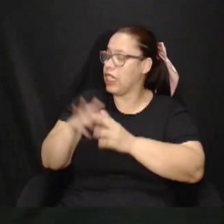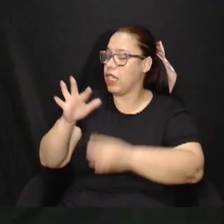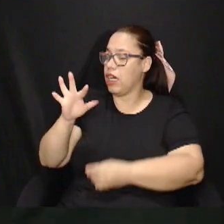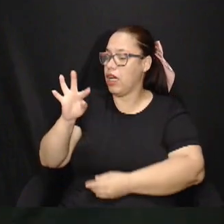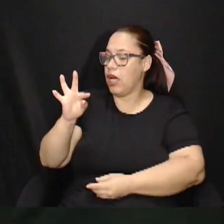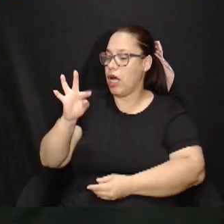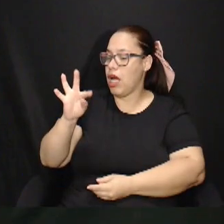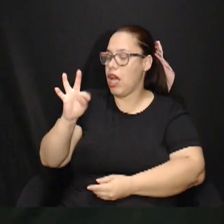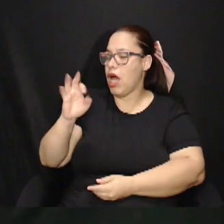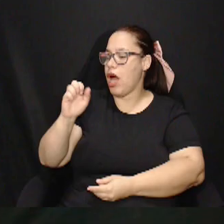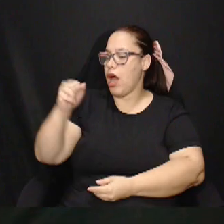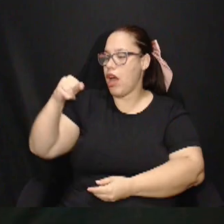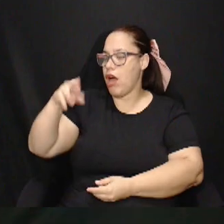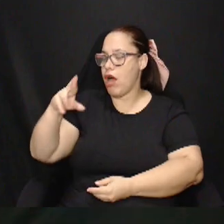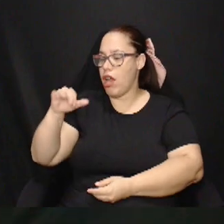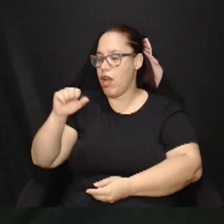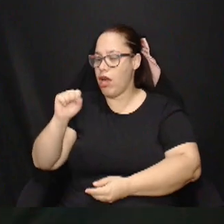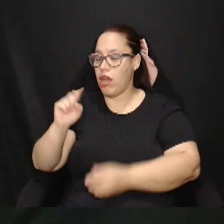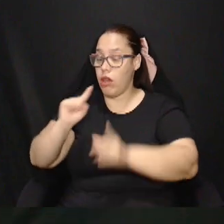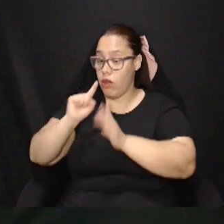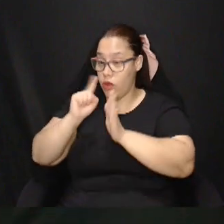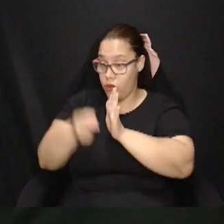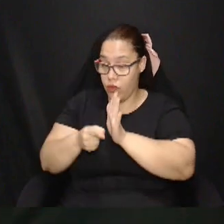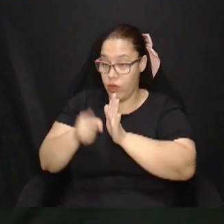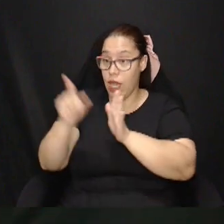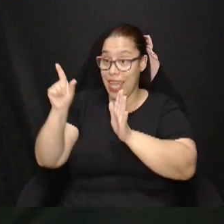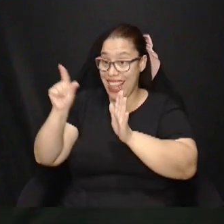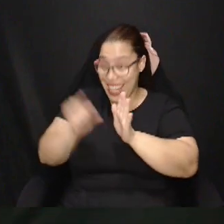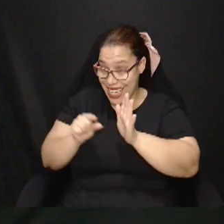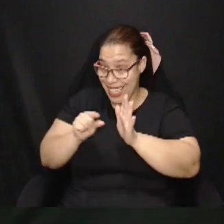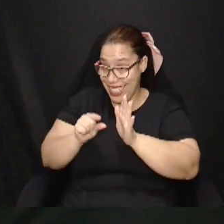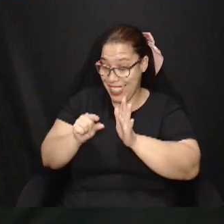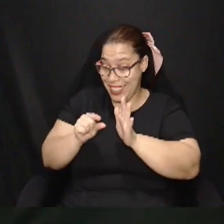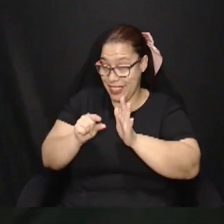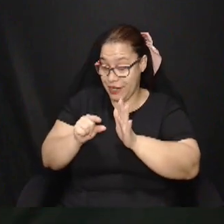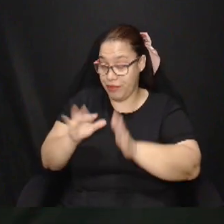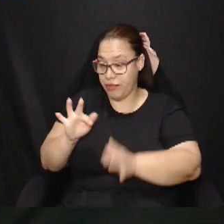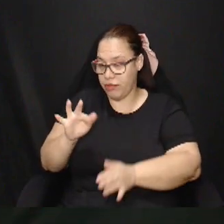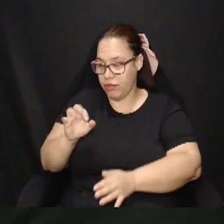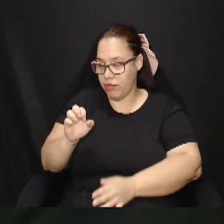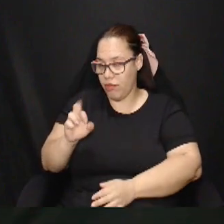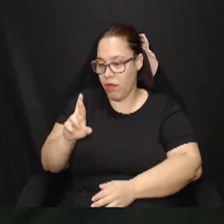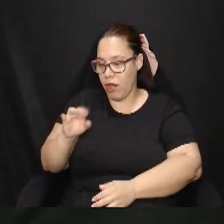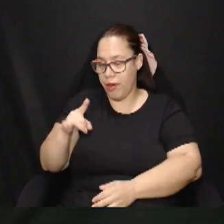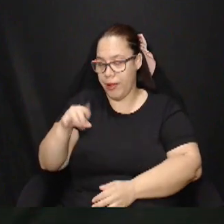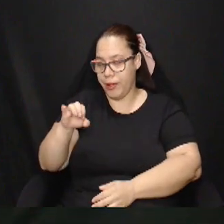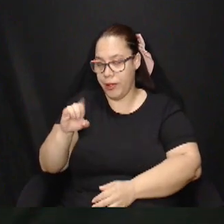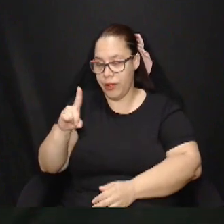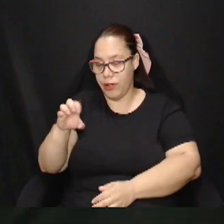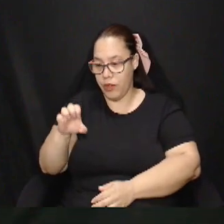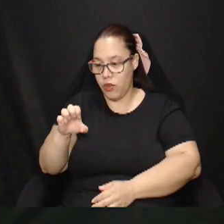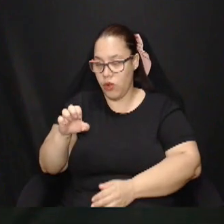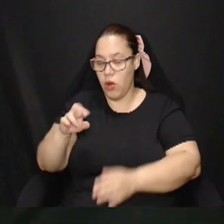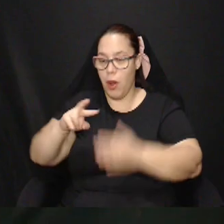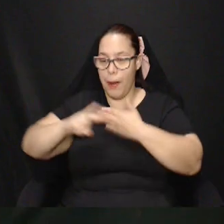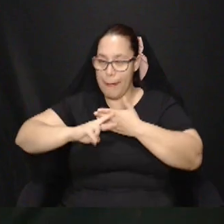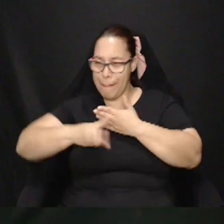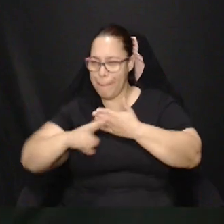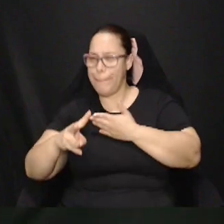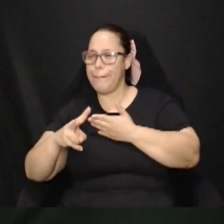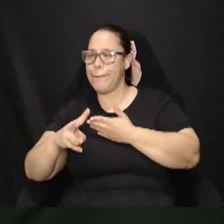o diagnóstico da queda, né, da fertilidade afeta a dinâmica